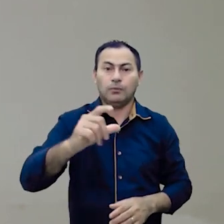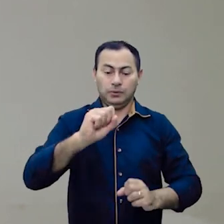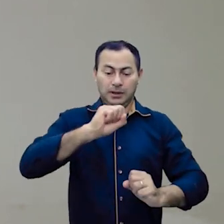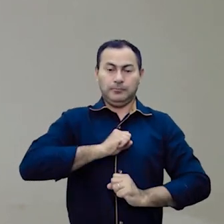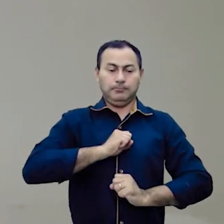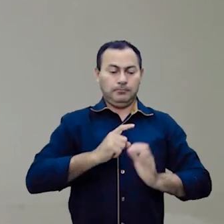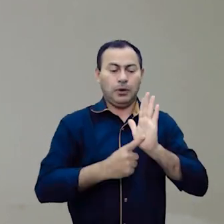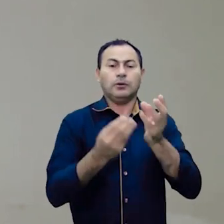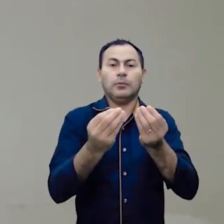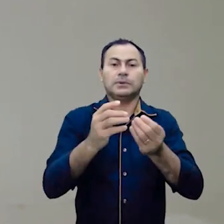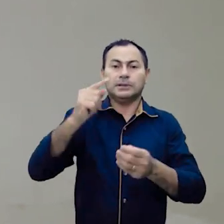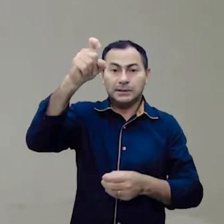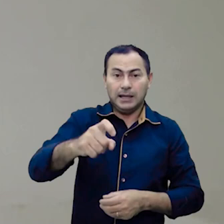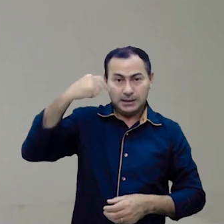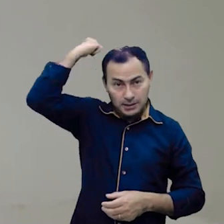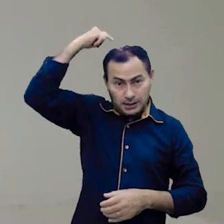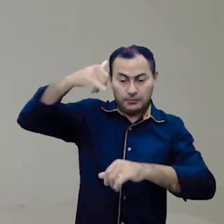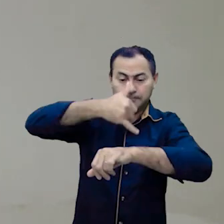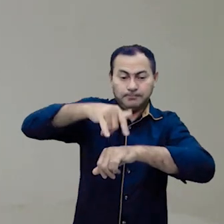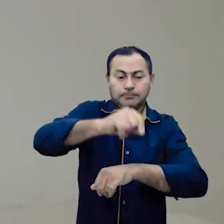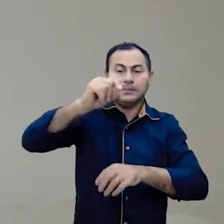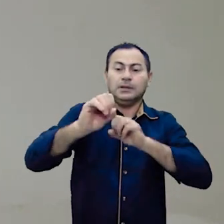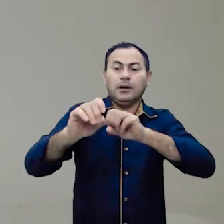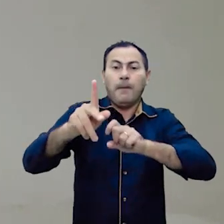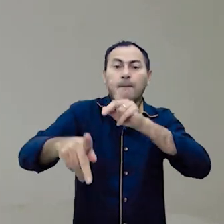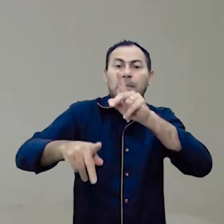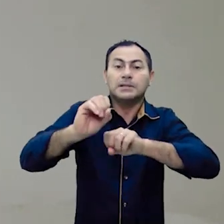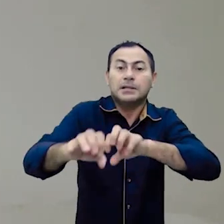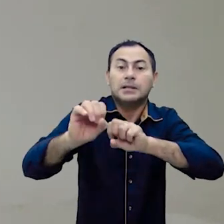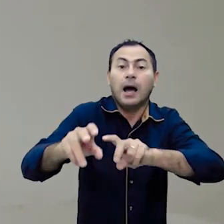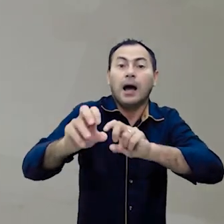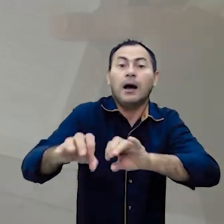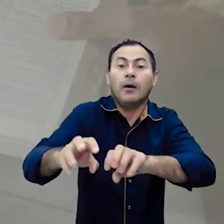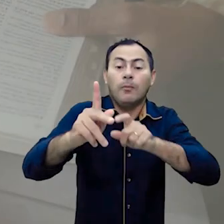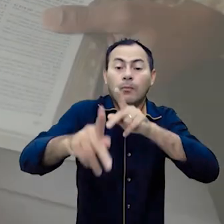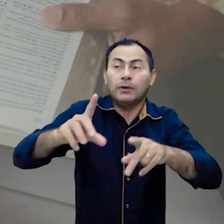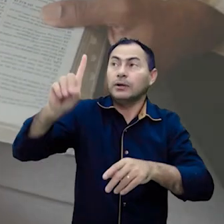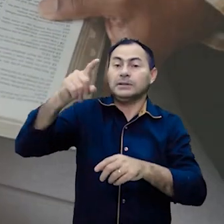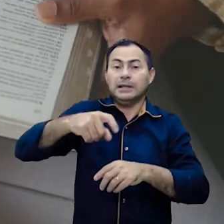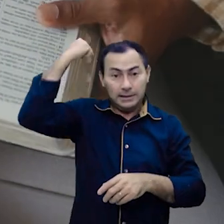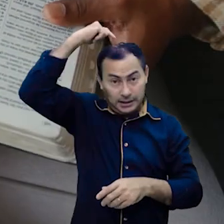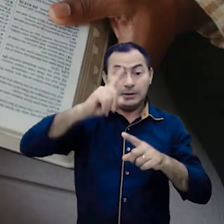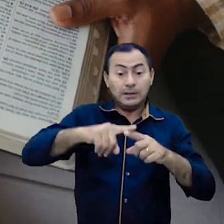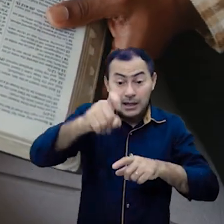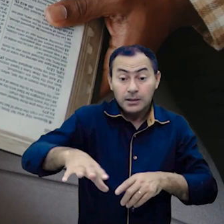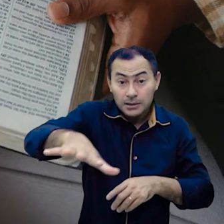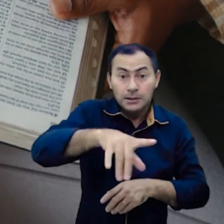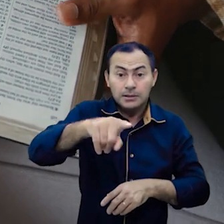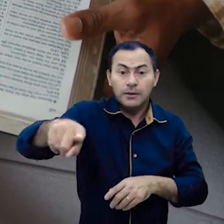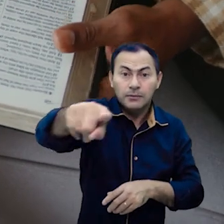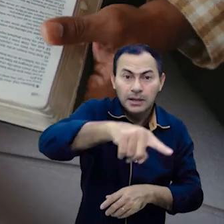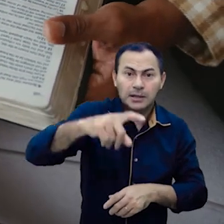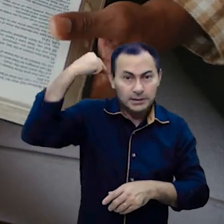do sacerdote que ele mostrava como ser santo e ungido para ensinar o povo de Deus a ser santo porque eu senhor